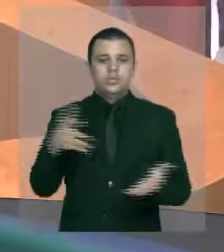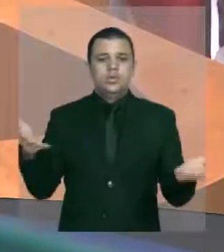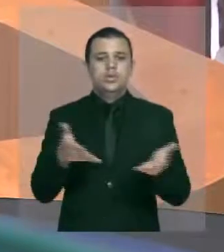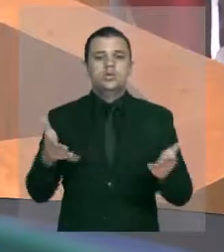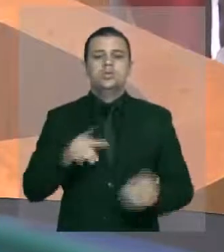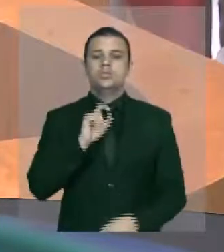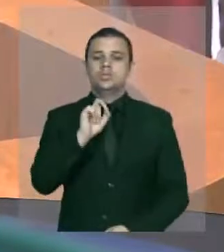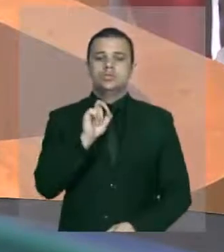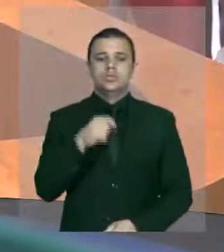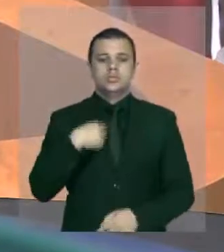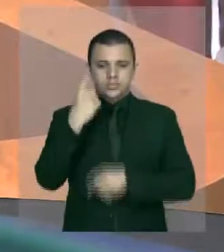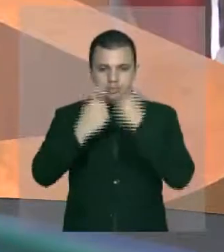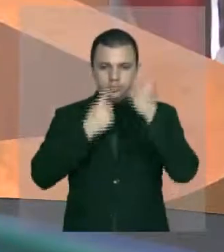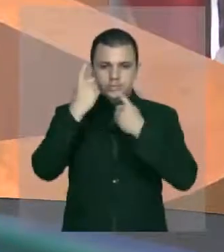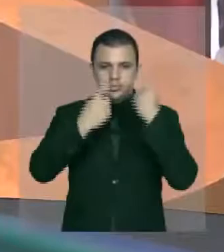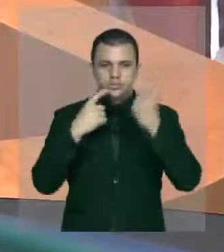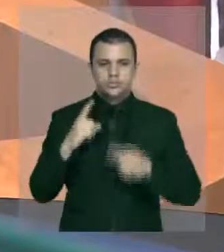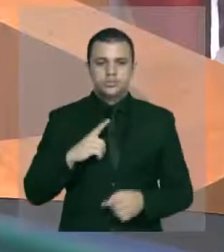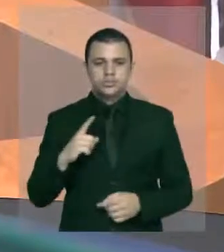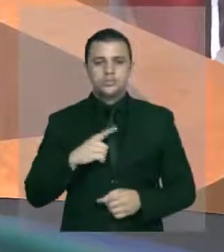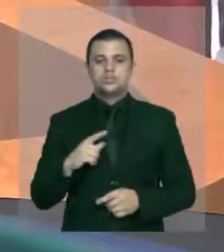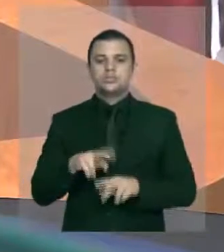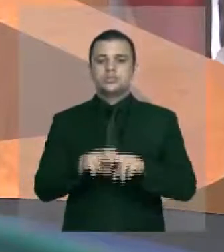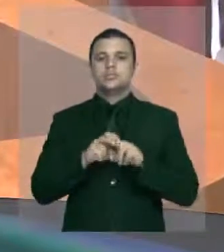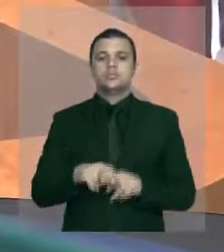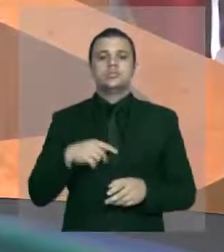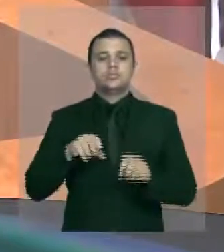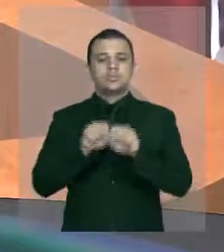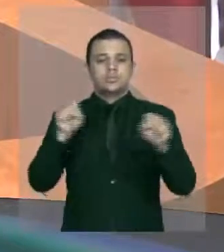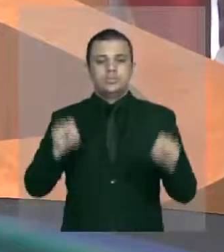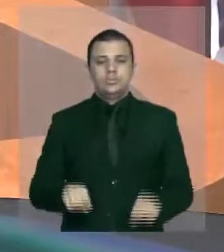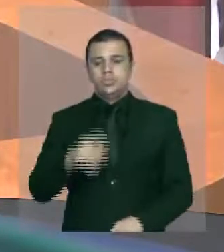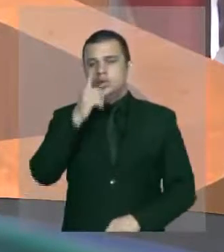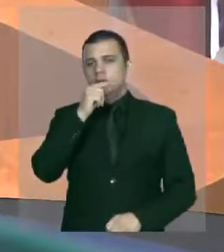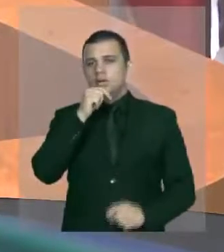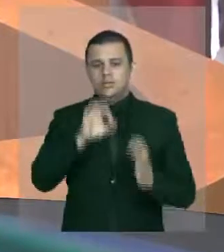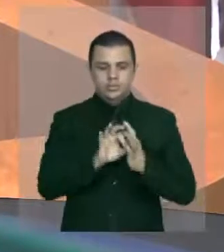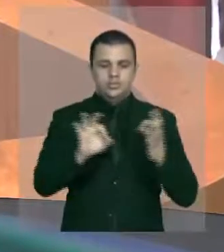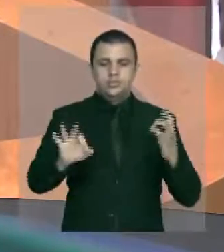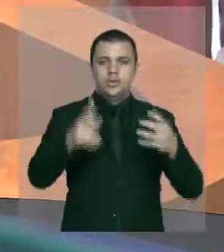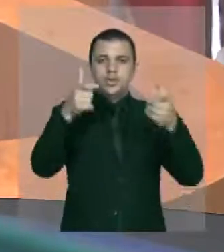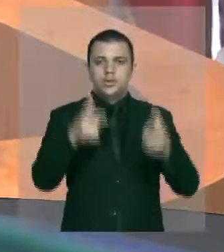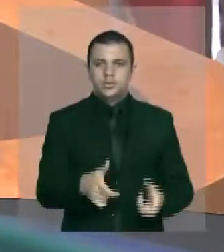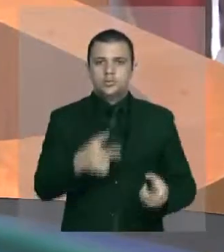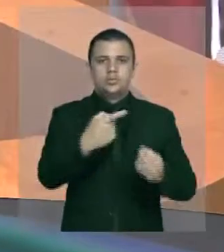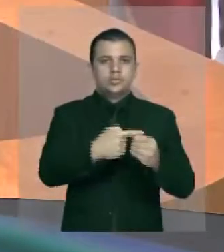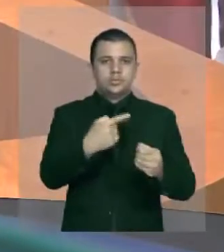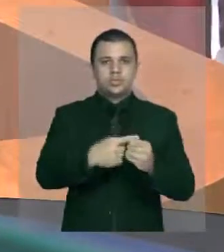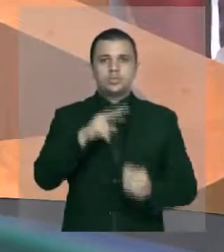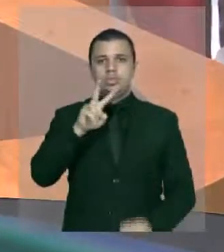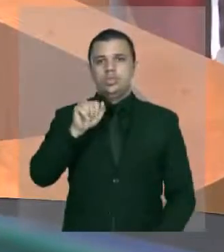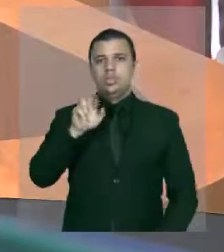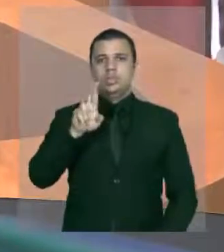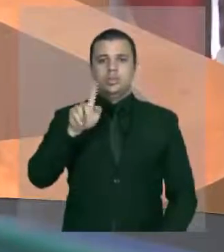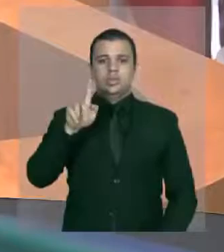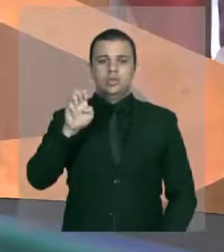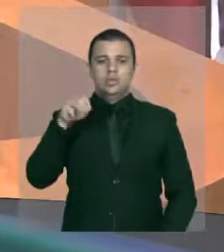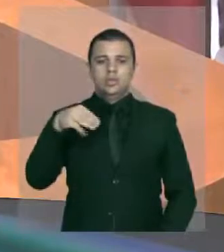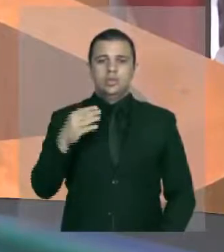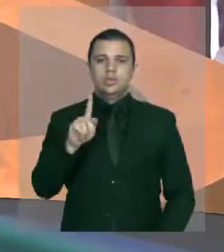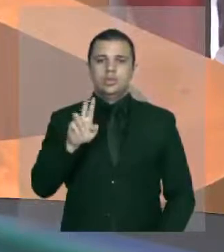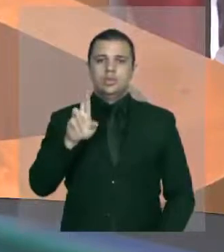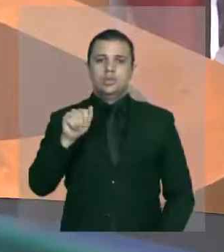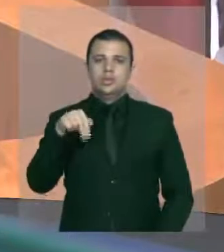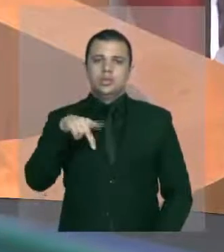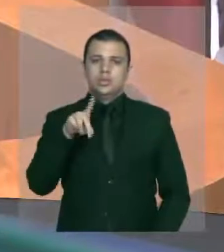é a preocupação do sistema de abastecimento de água das cidades de Vargem Grande e Nina